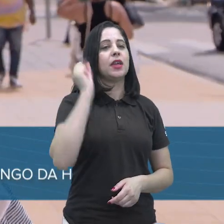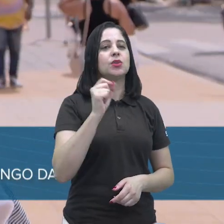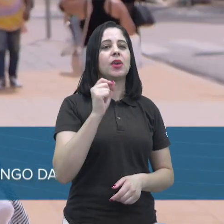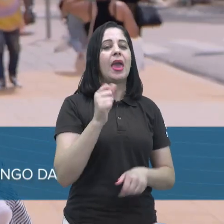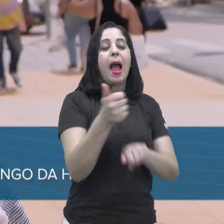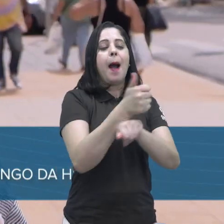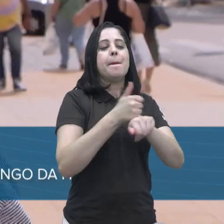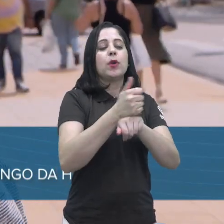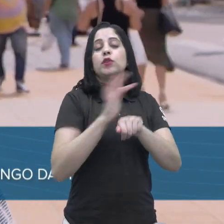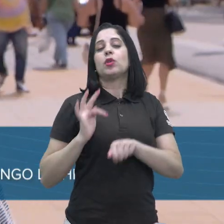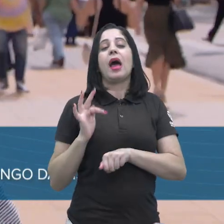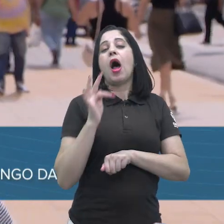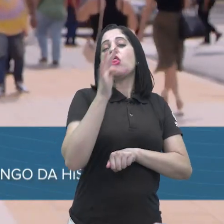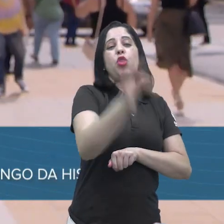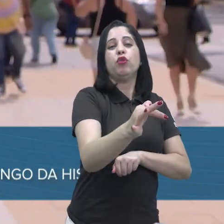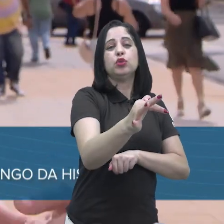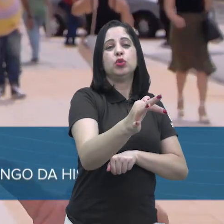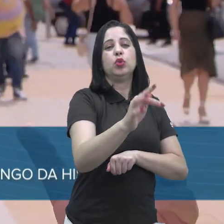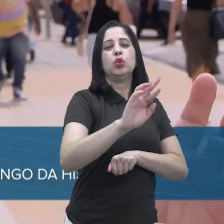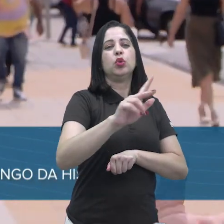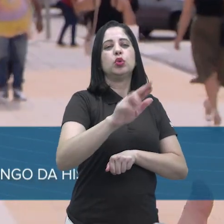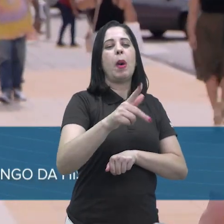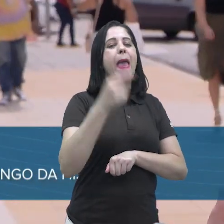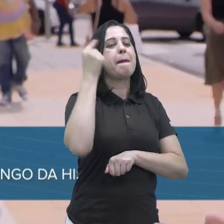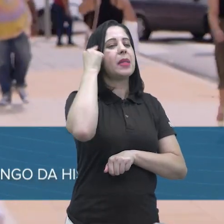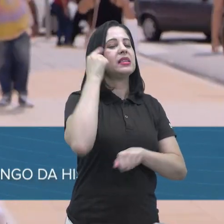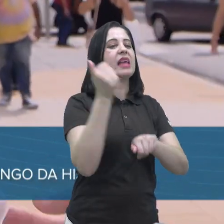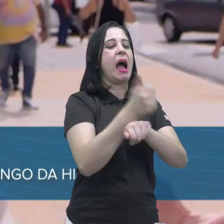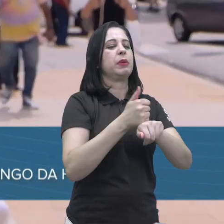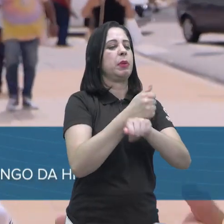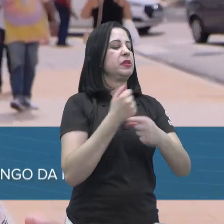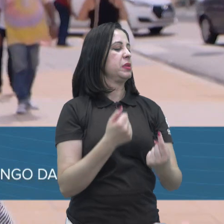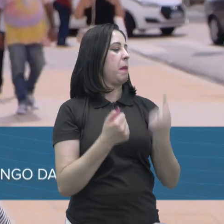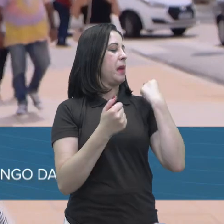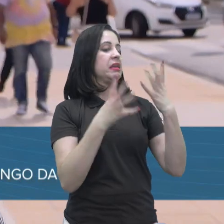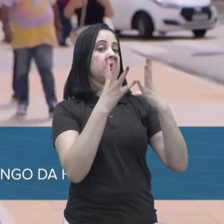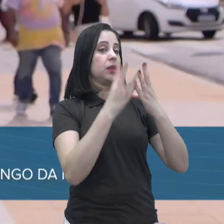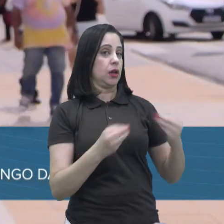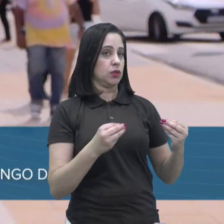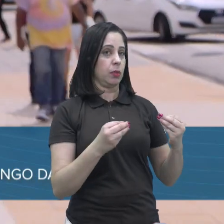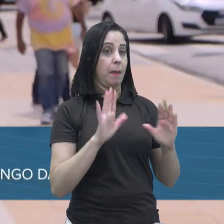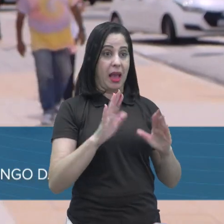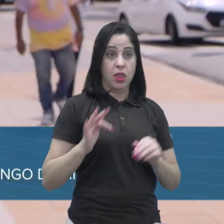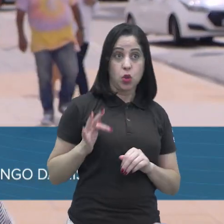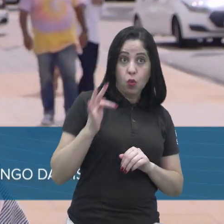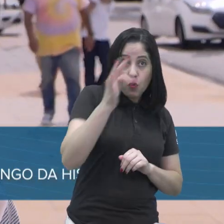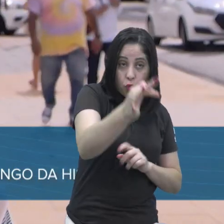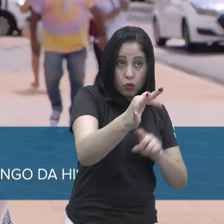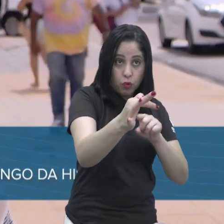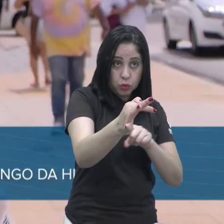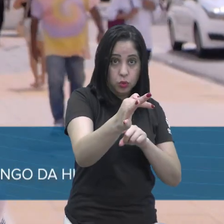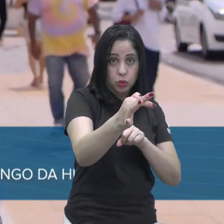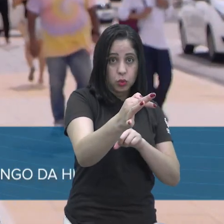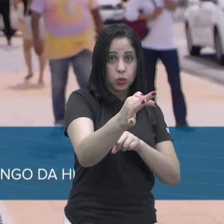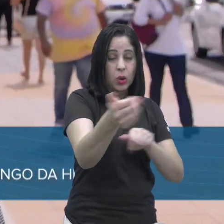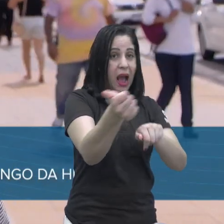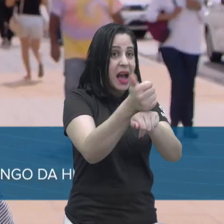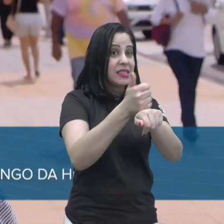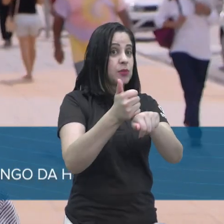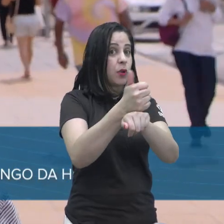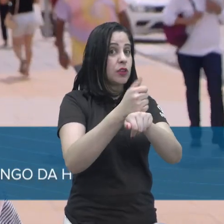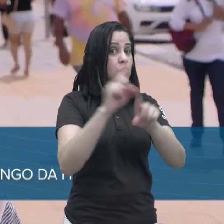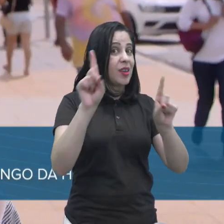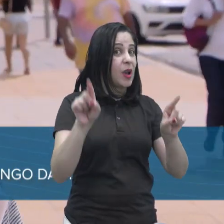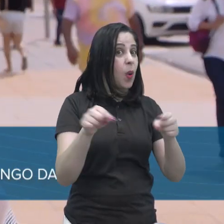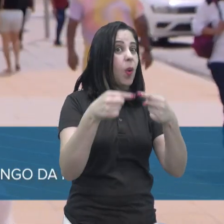nas profissões que virão, não nas que serão extintas, embora esteja muito ligado. As que virão